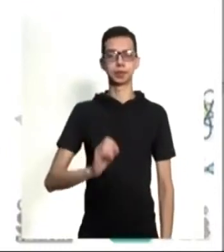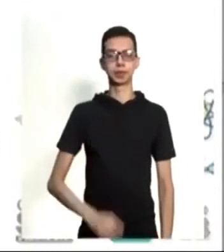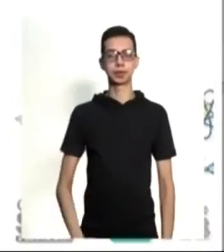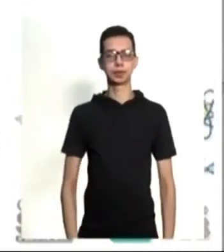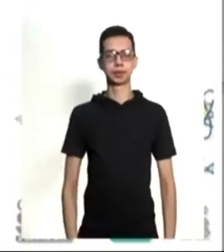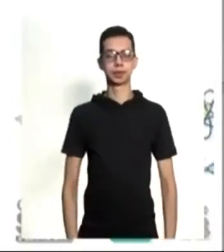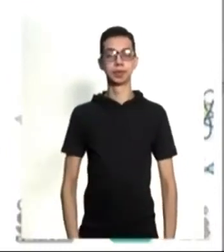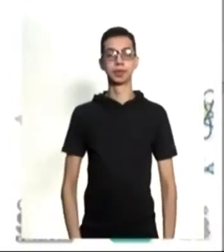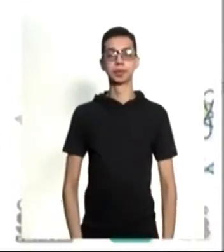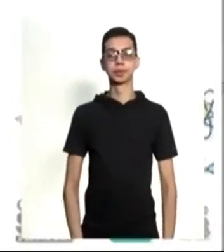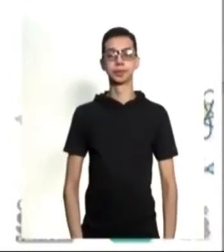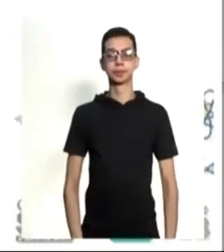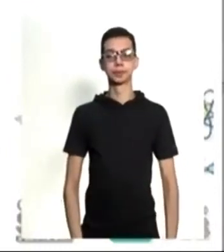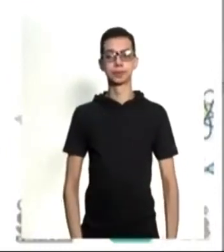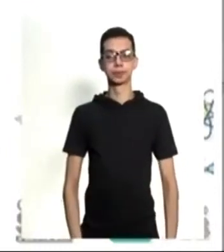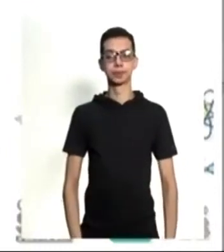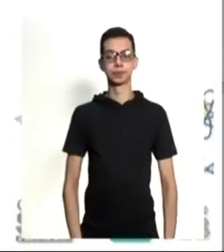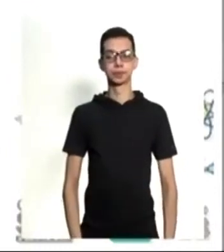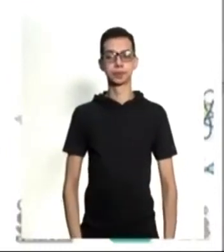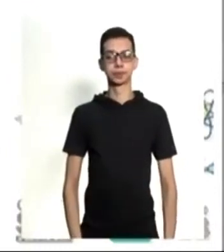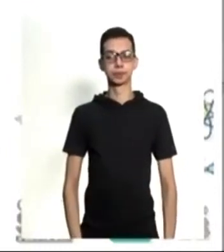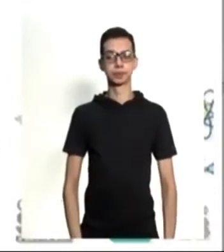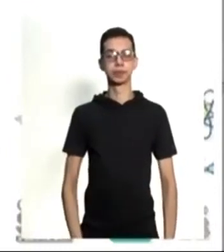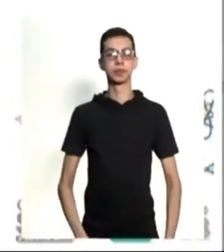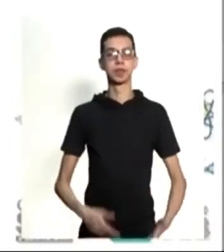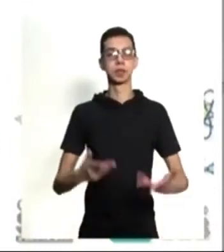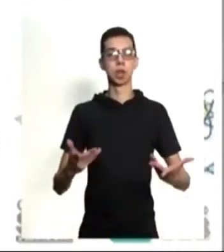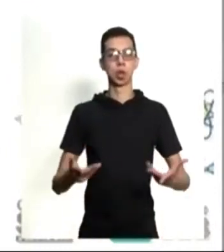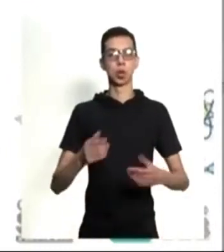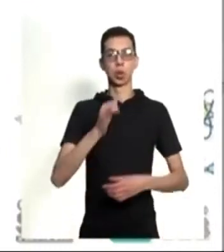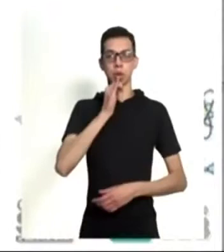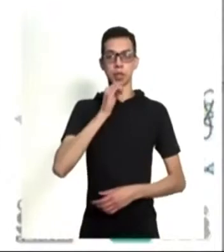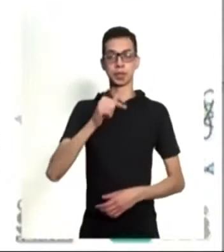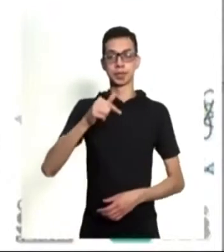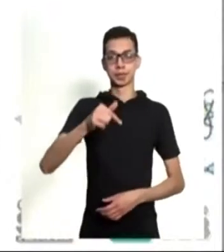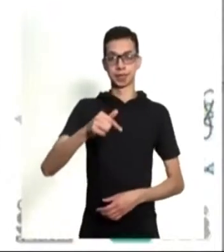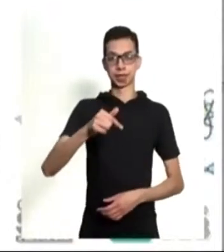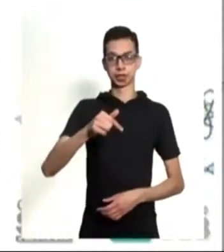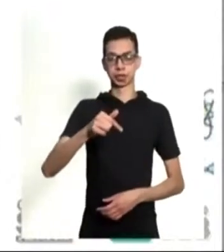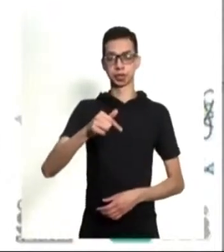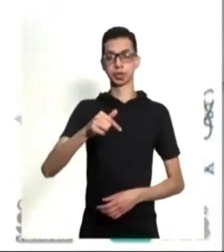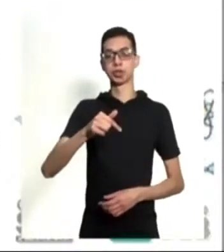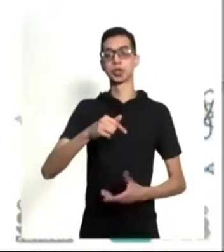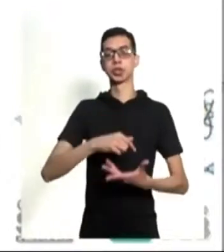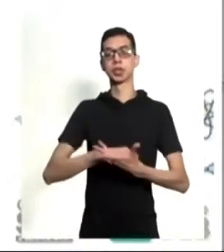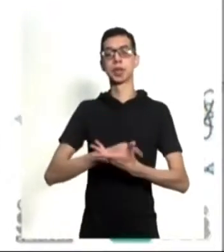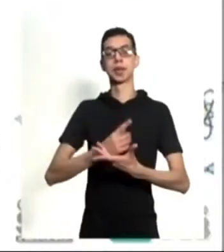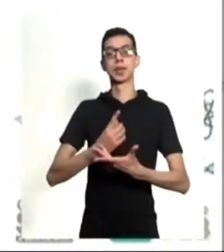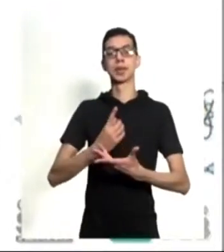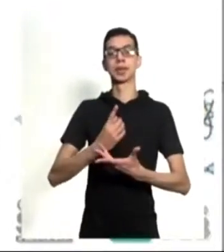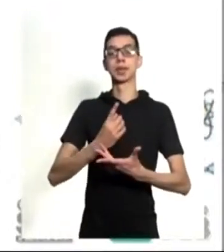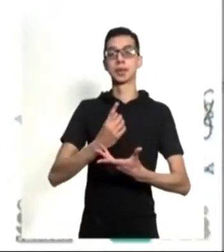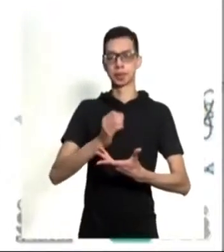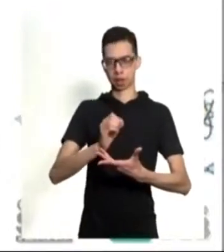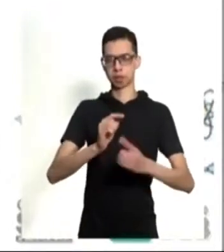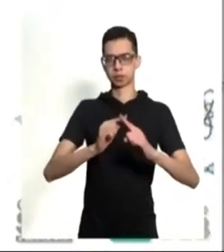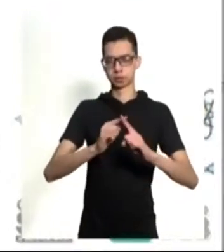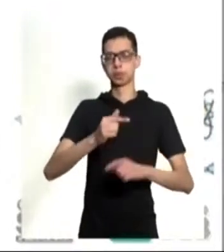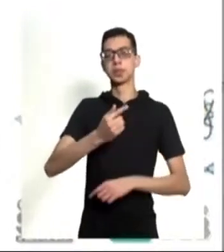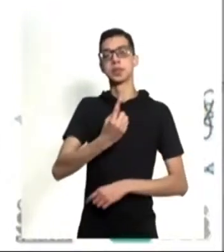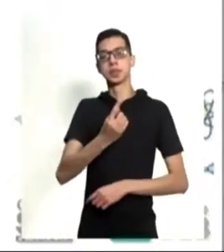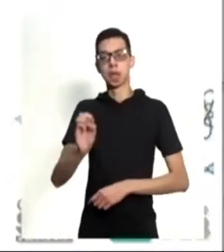dentro do colchete, 7 mais 3 dão 10, vezes 10, 100. Divide por 2 vão dar 50,